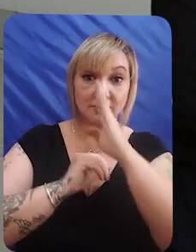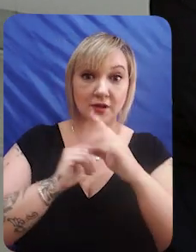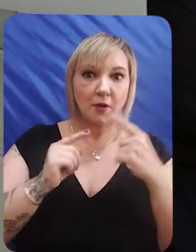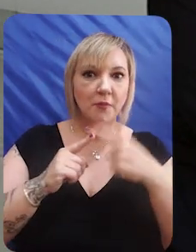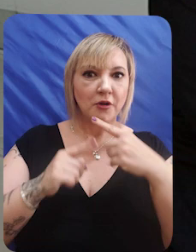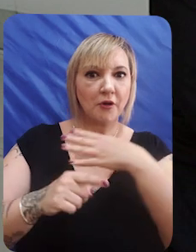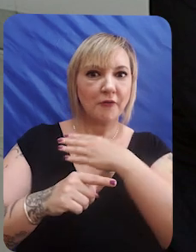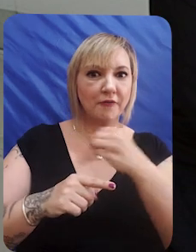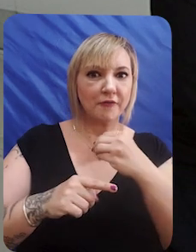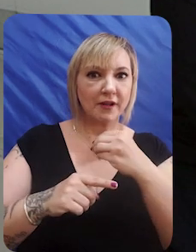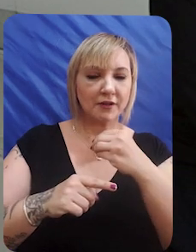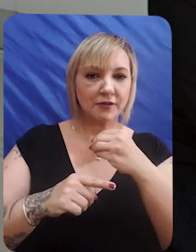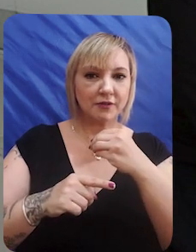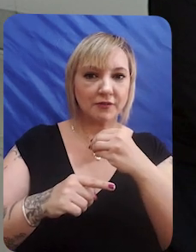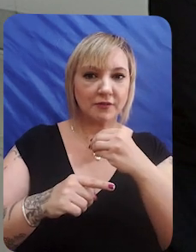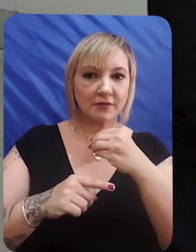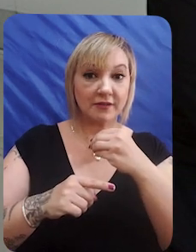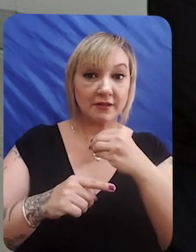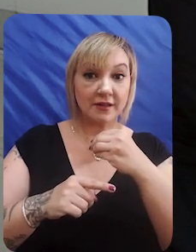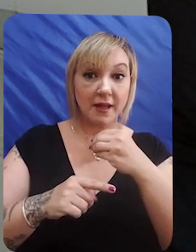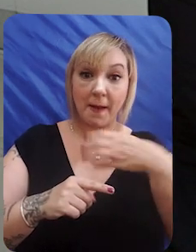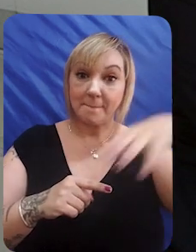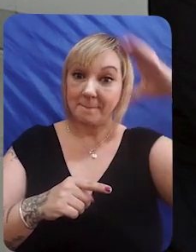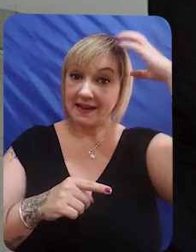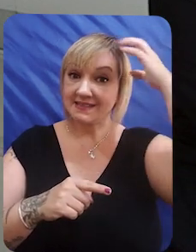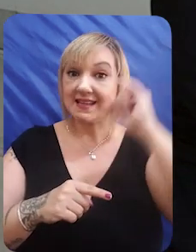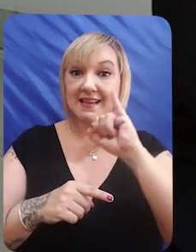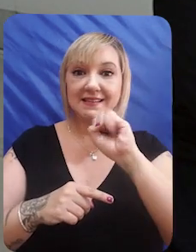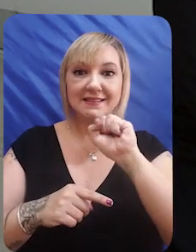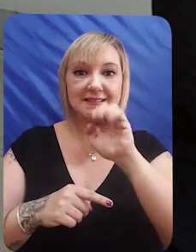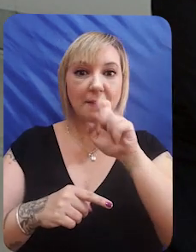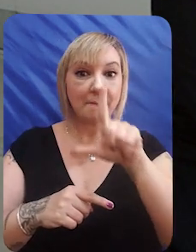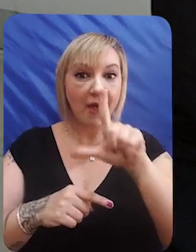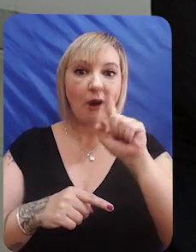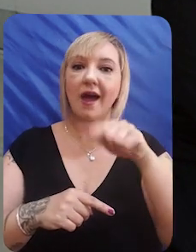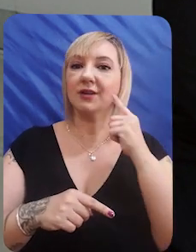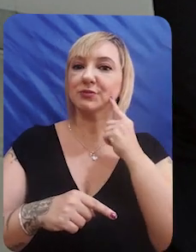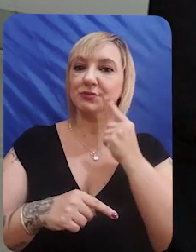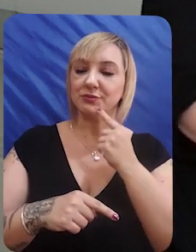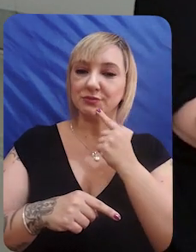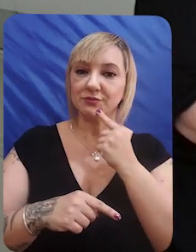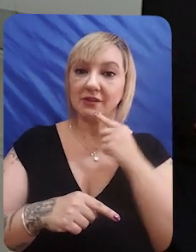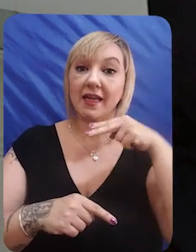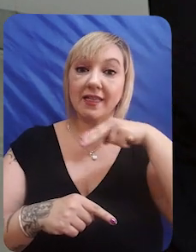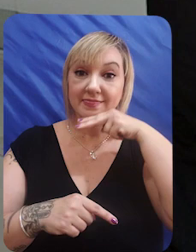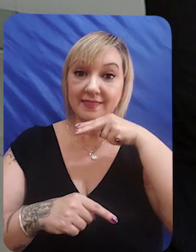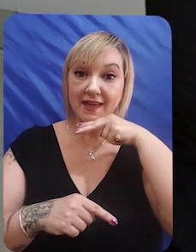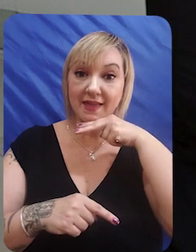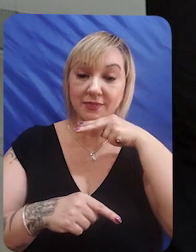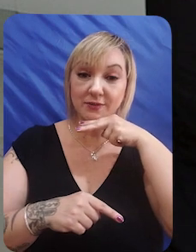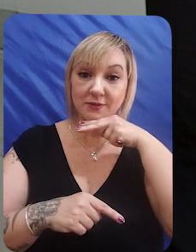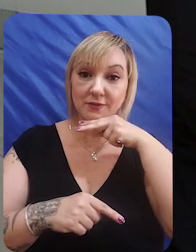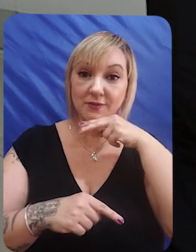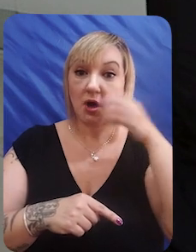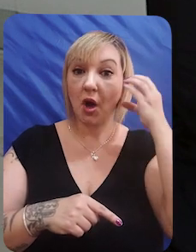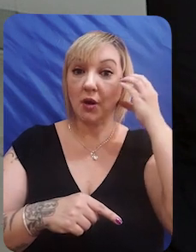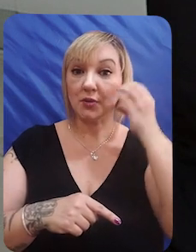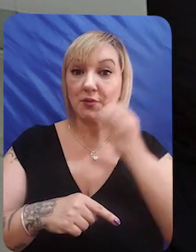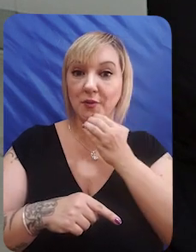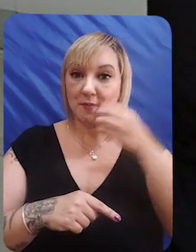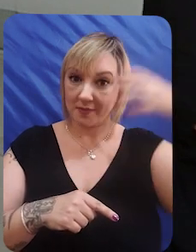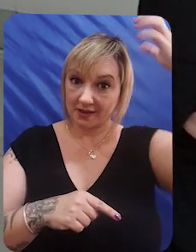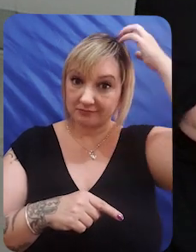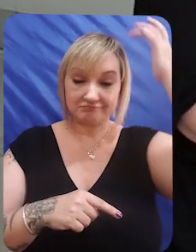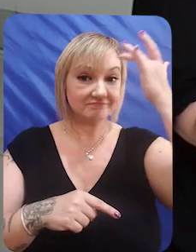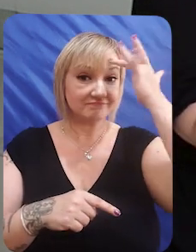o filho de quem? Filho da princesa Isabel era surdo, neto de Dom Pedro. E aí ninguém sabia